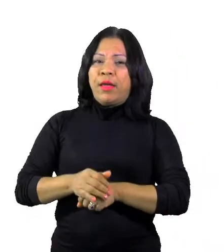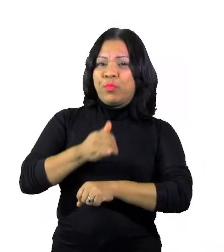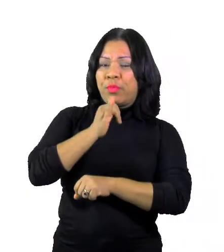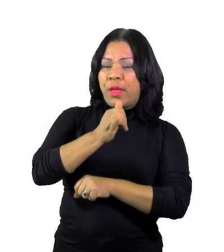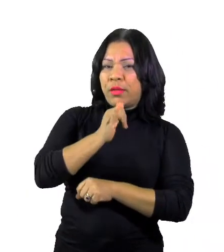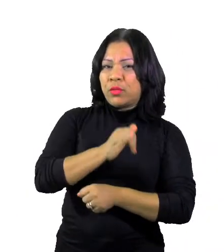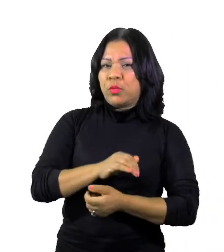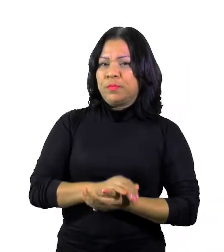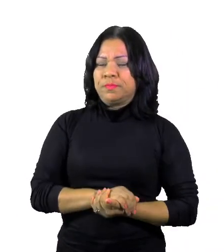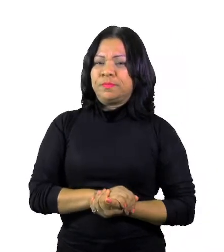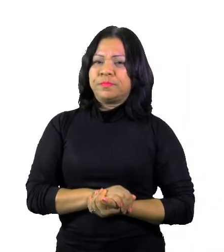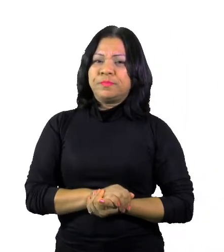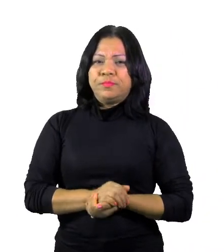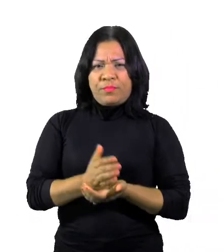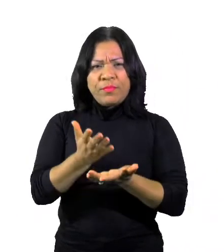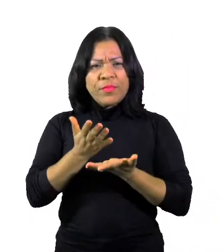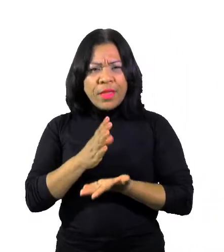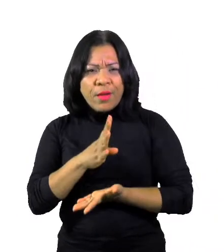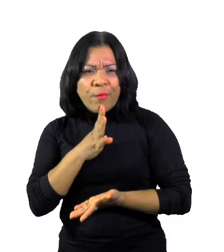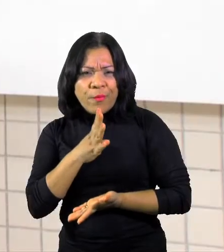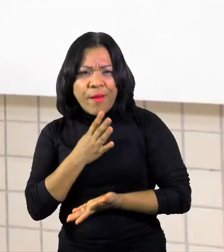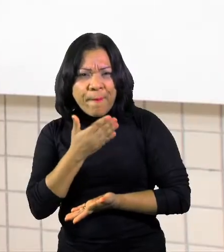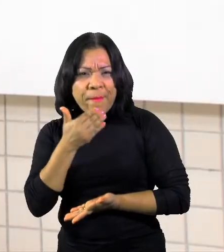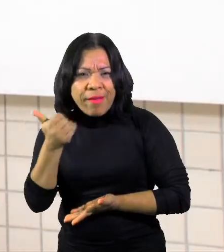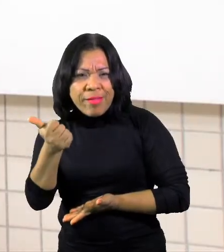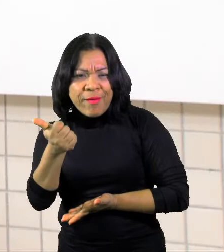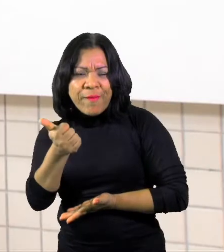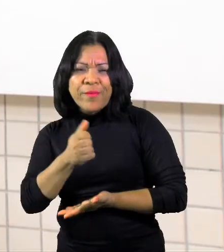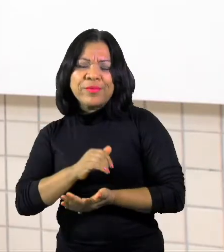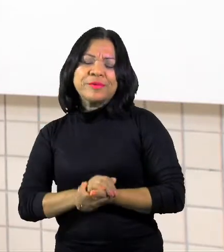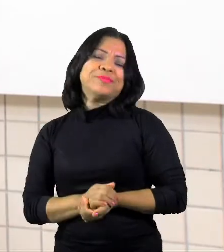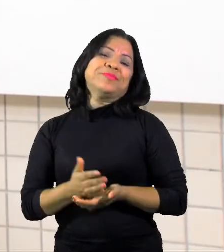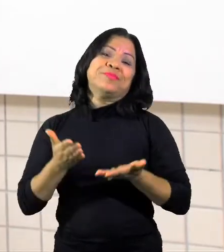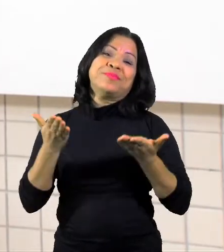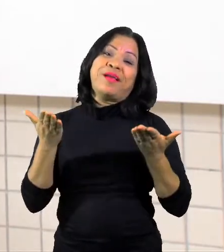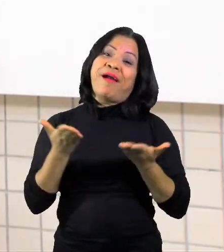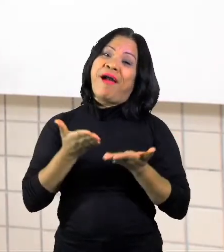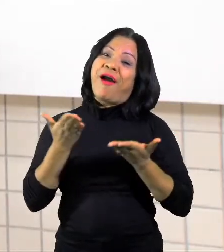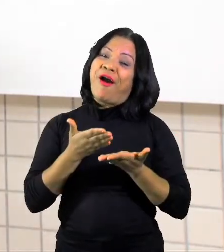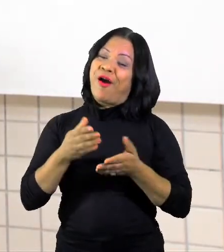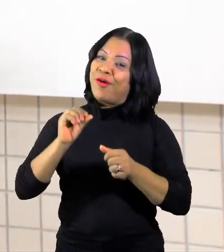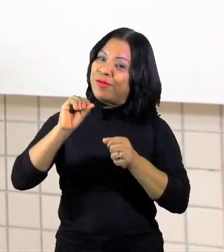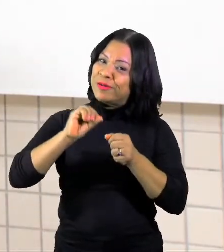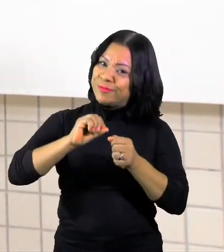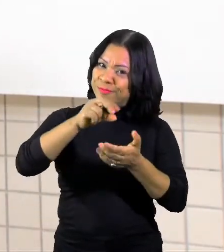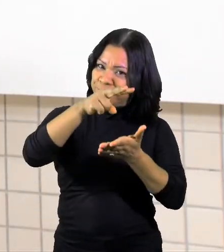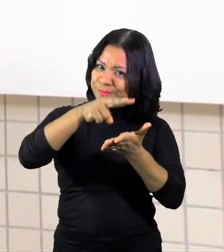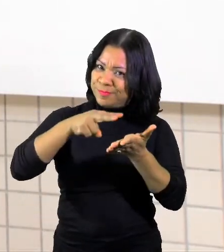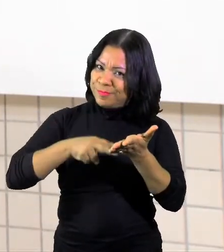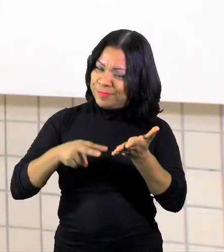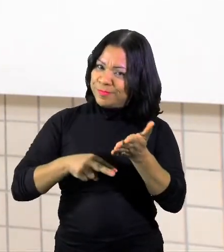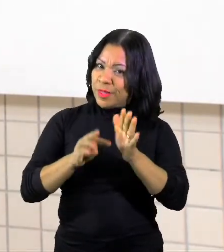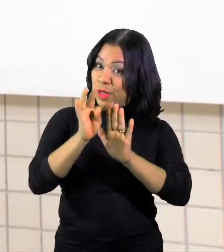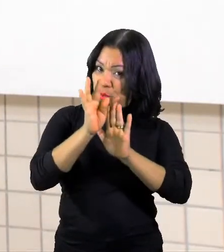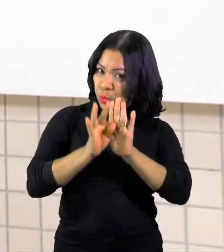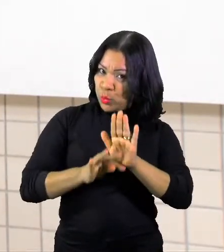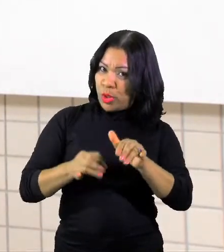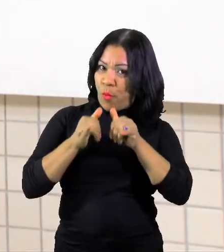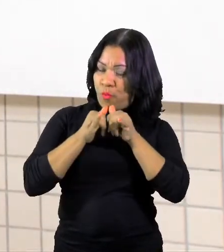quer conhecer melhor um texto informativo? Então a gente agora vai fazer a leitura de um texto